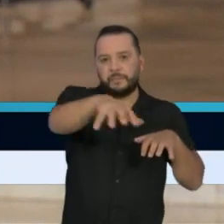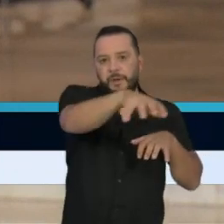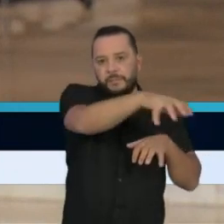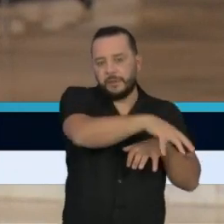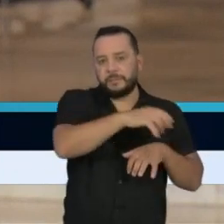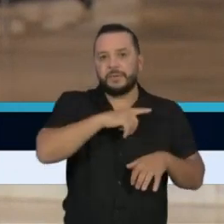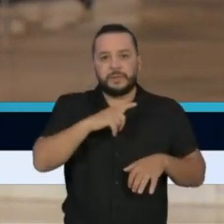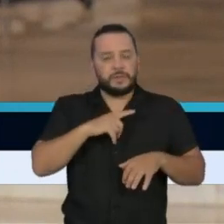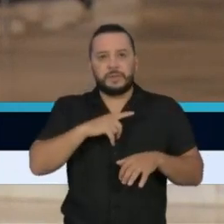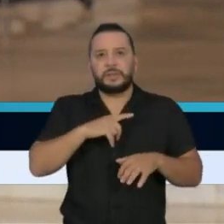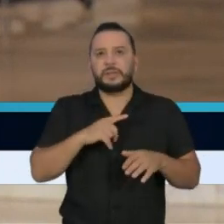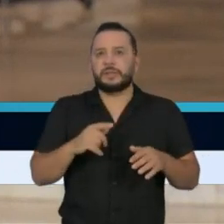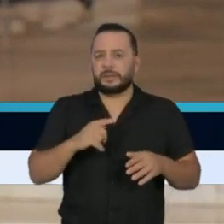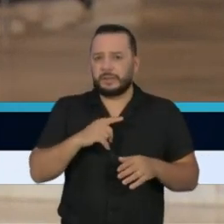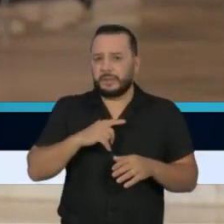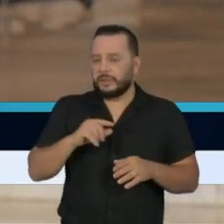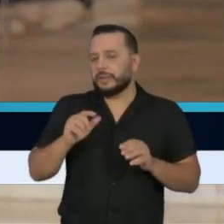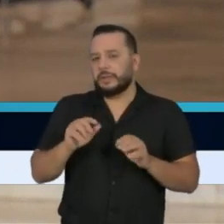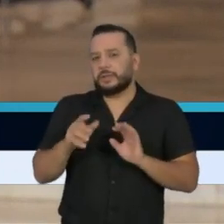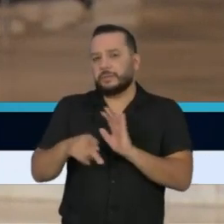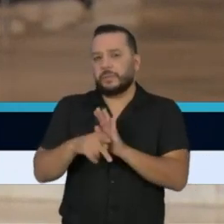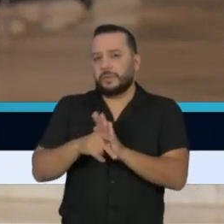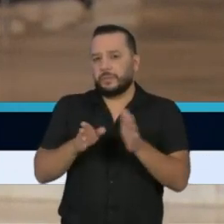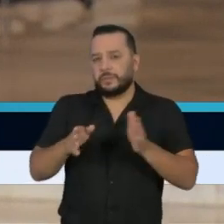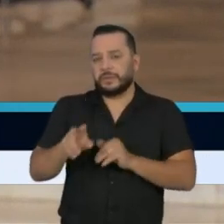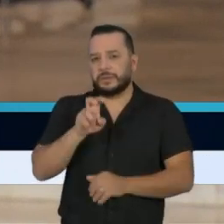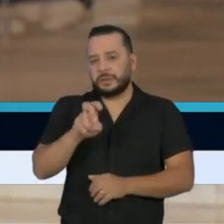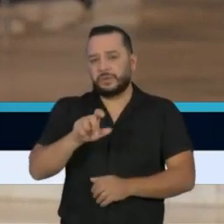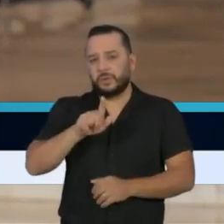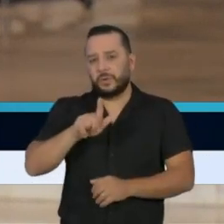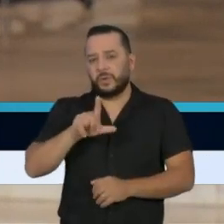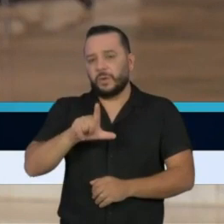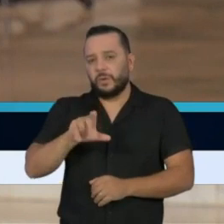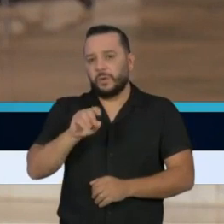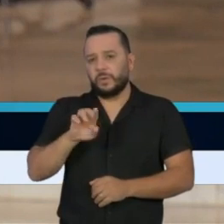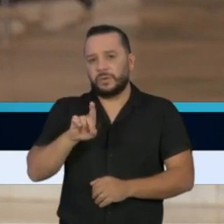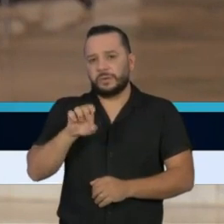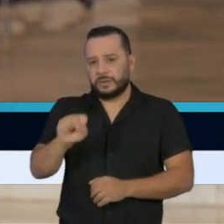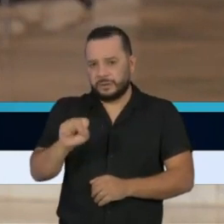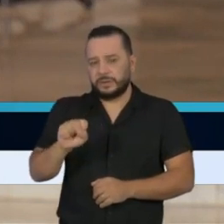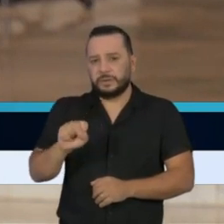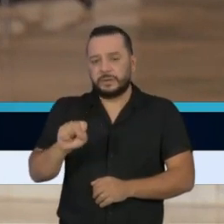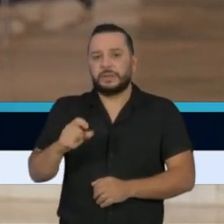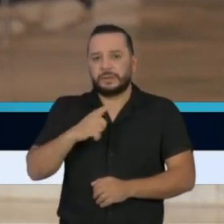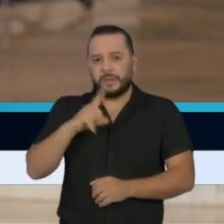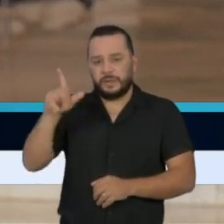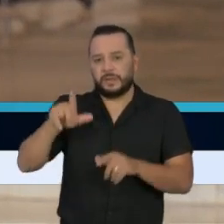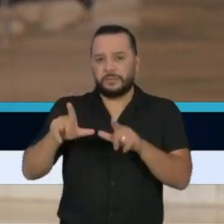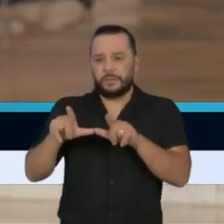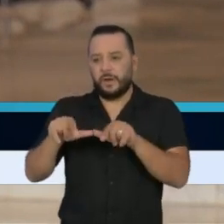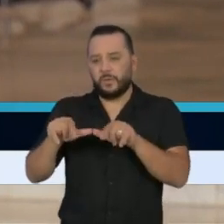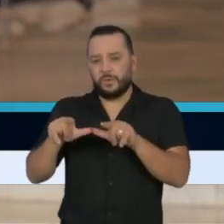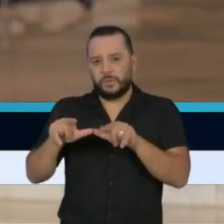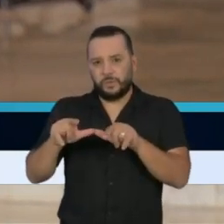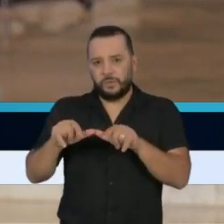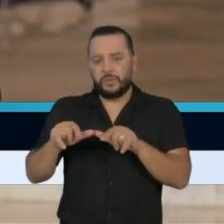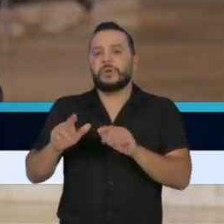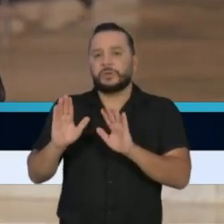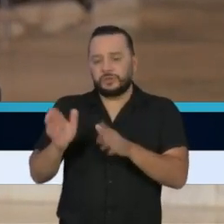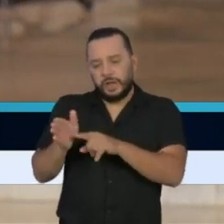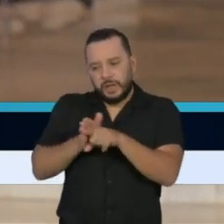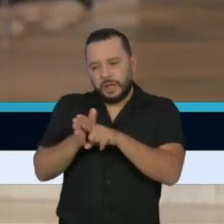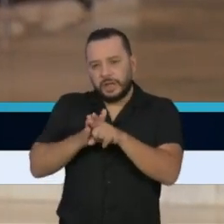LUTs. Nesse momento, nós temos 5 LUTs em funcionamento. Ontem iniciou o LUT de Bauru, já com os primeiros